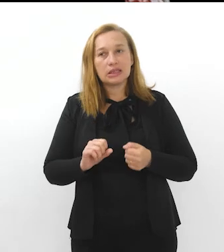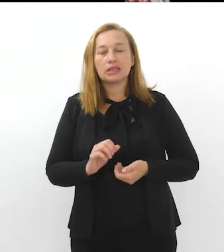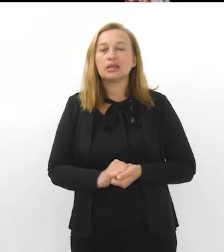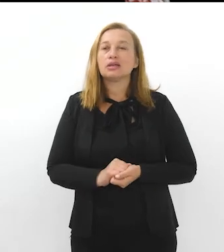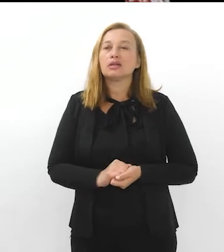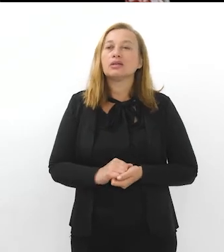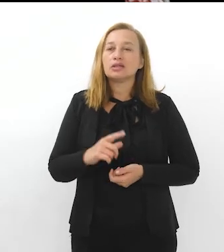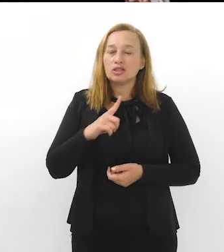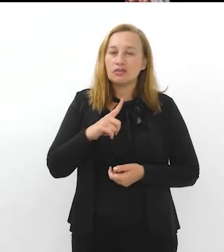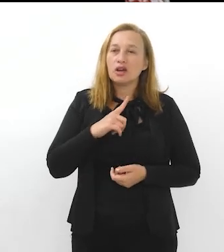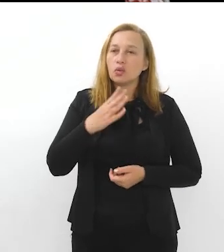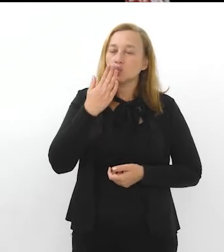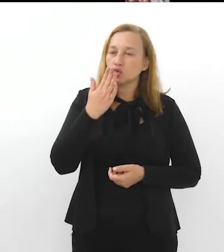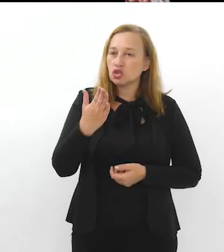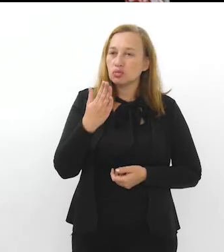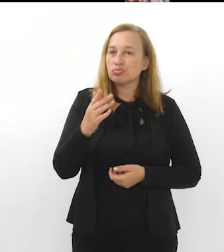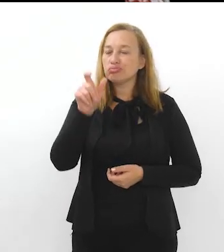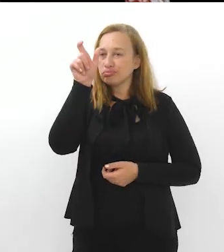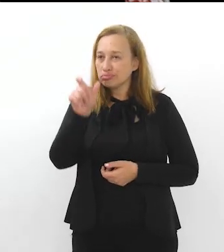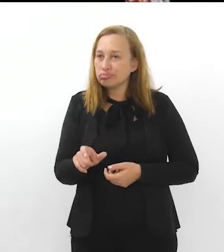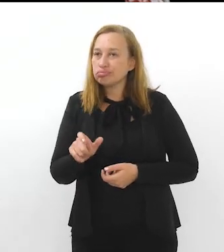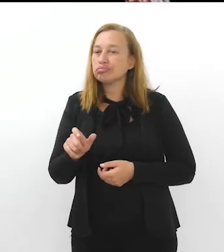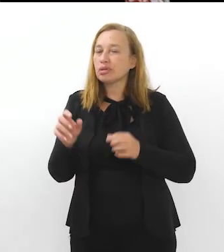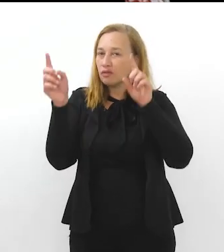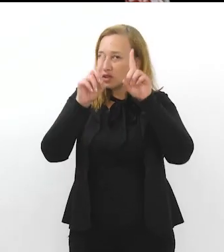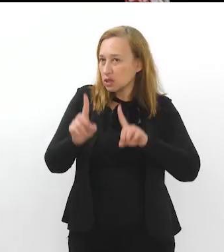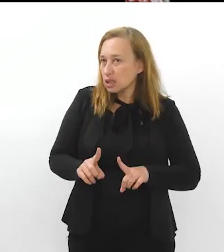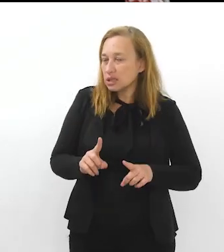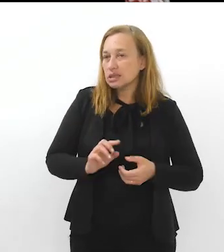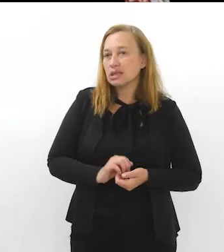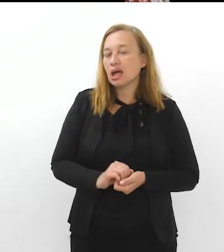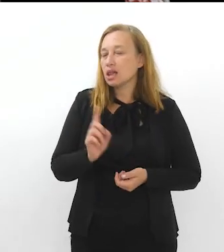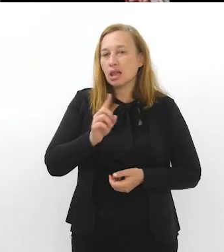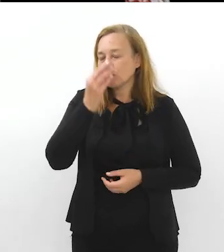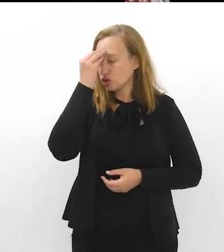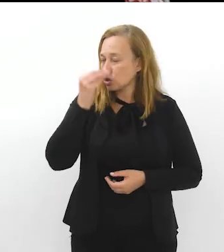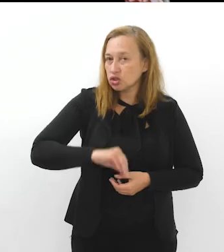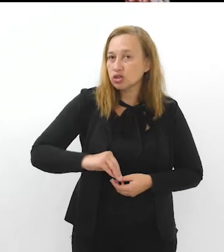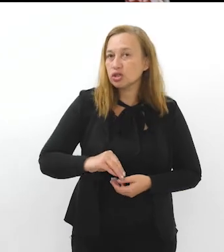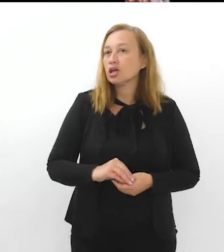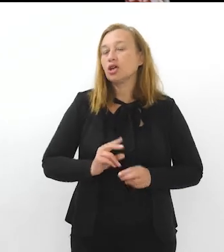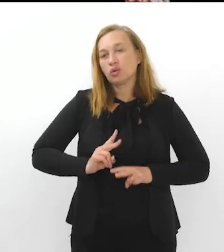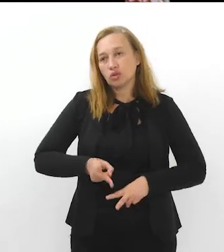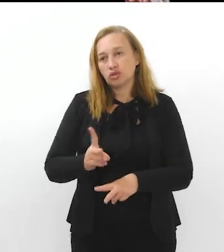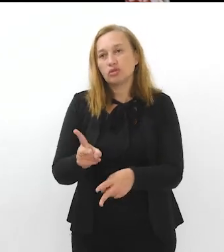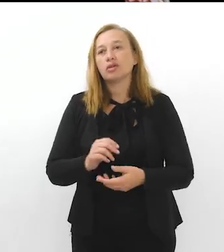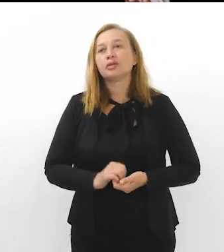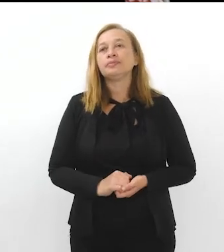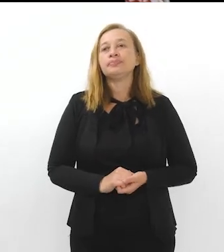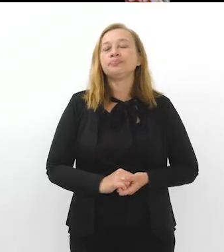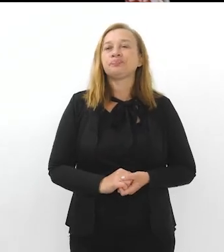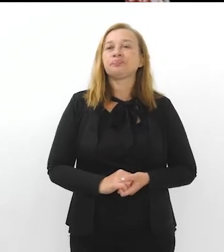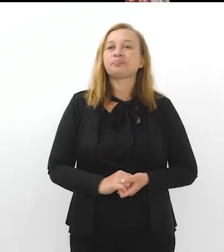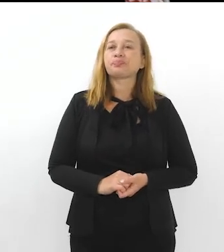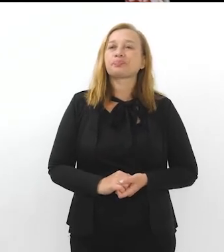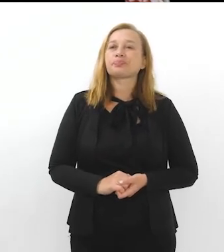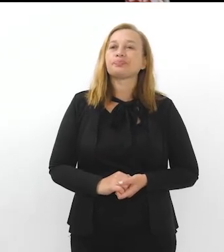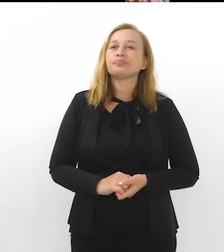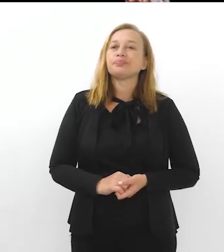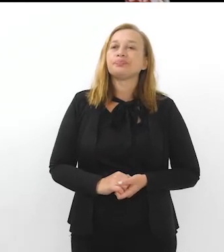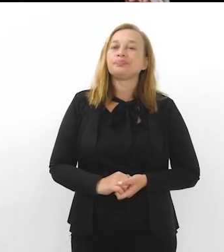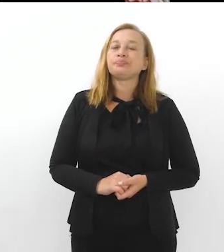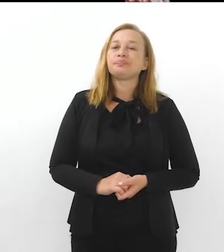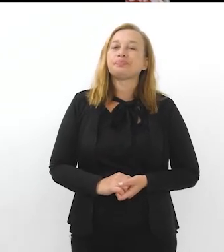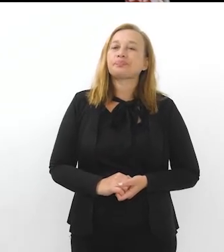assistindo o que elas devem fazer, né? O que é que elas devem fazer quando tiverem algum tipo de deficiência,